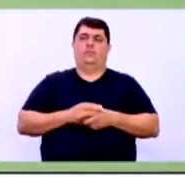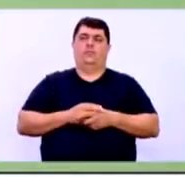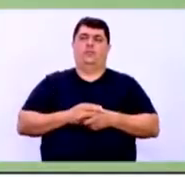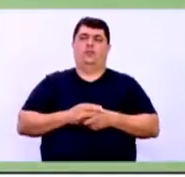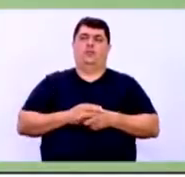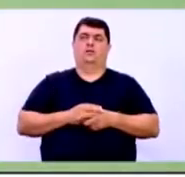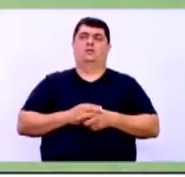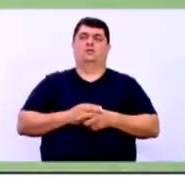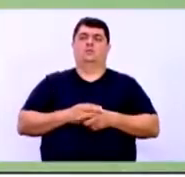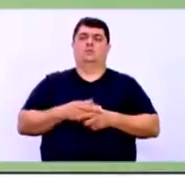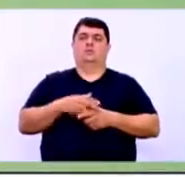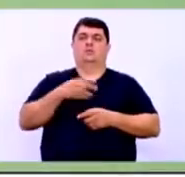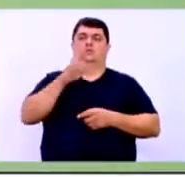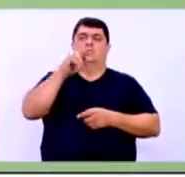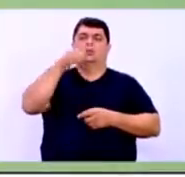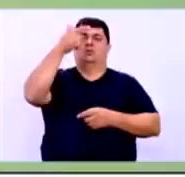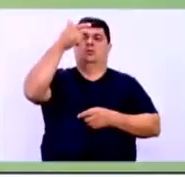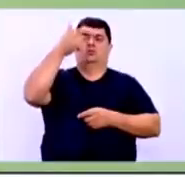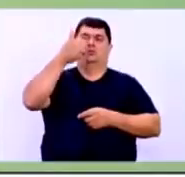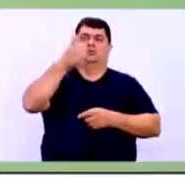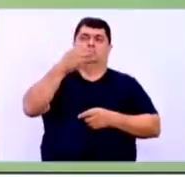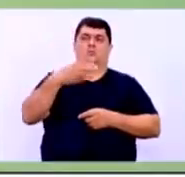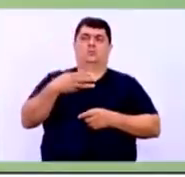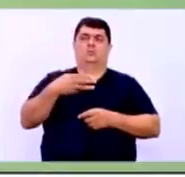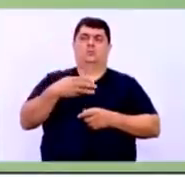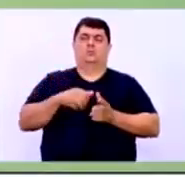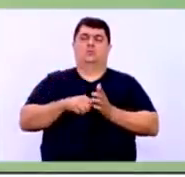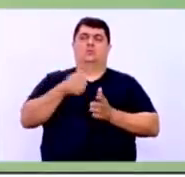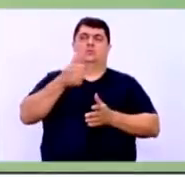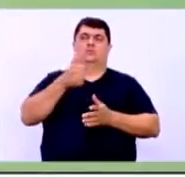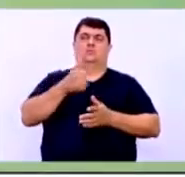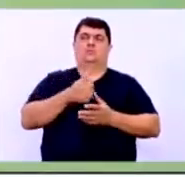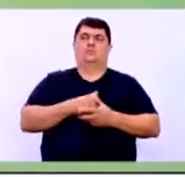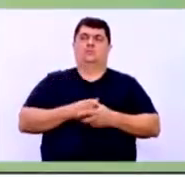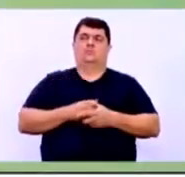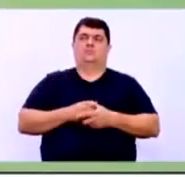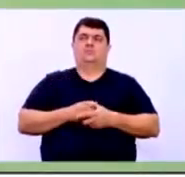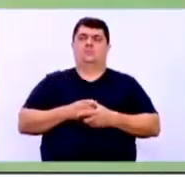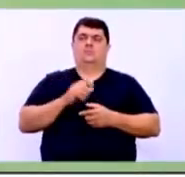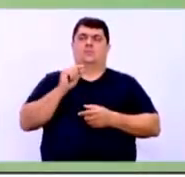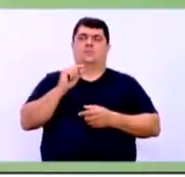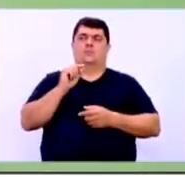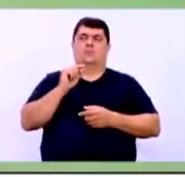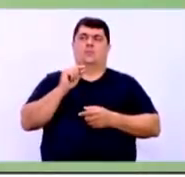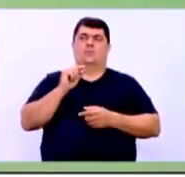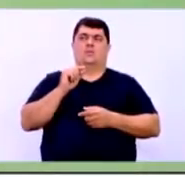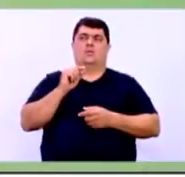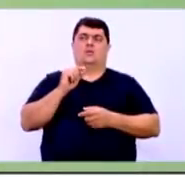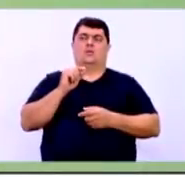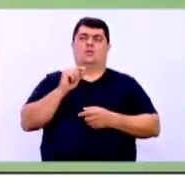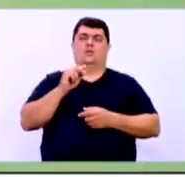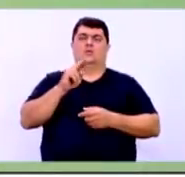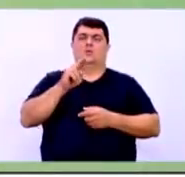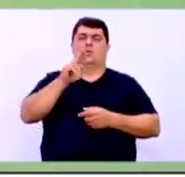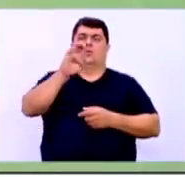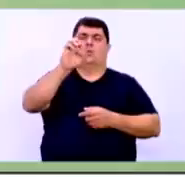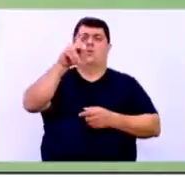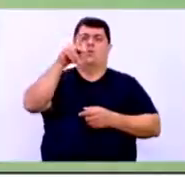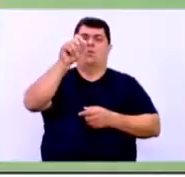Isso aí. Vamos lá. Primeira questão aqui, ó. O que no caderno fala sobre o